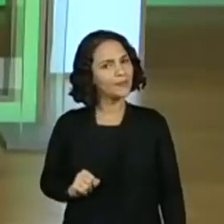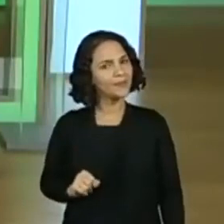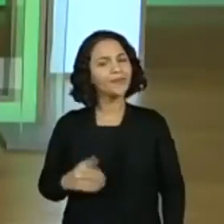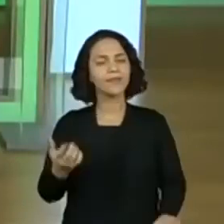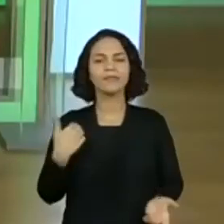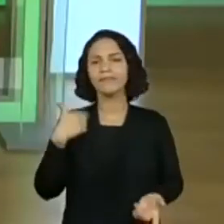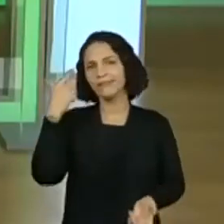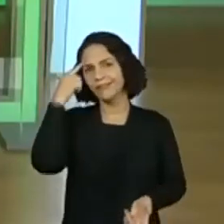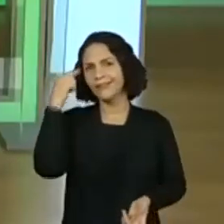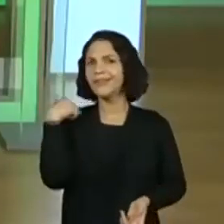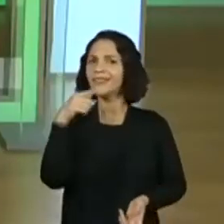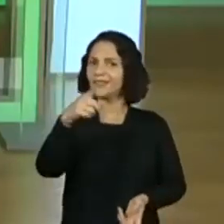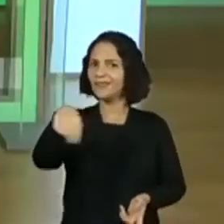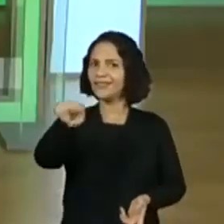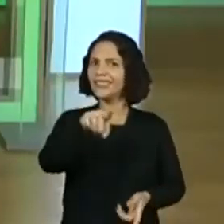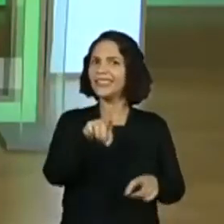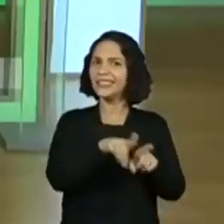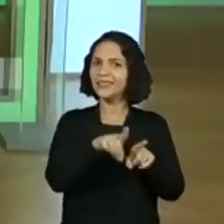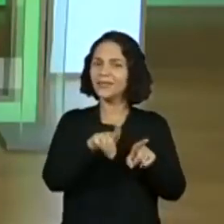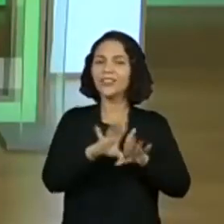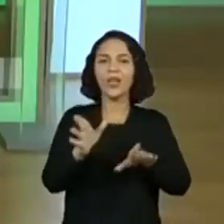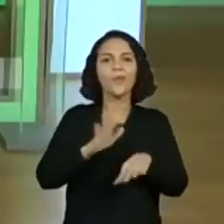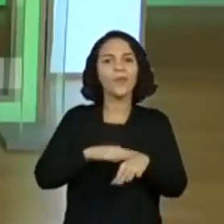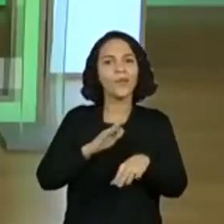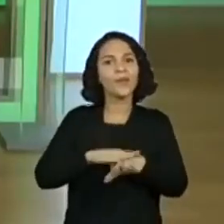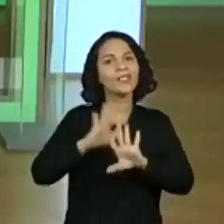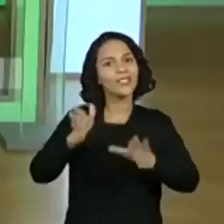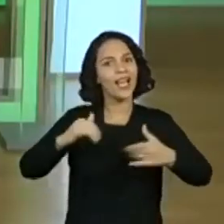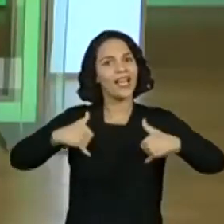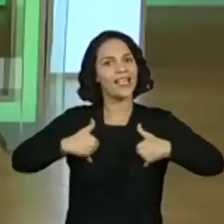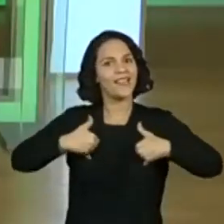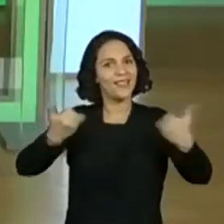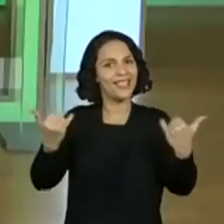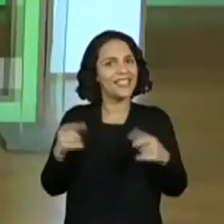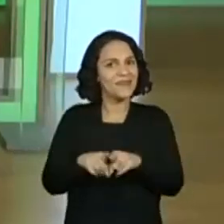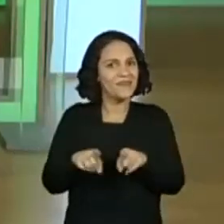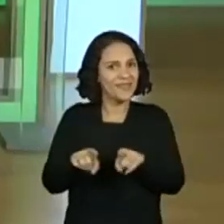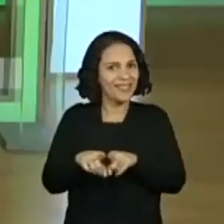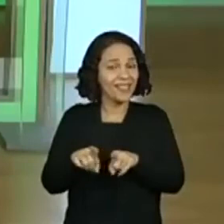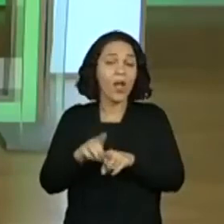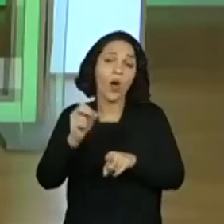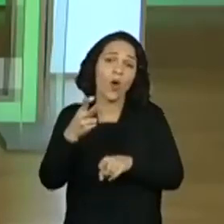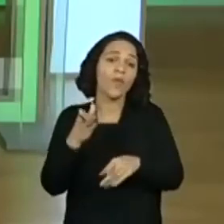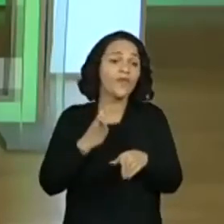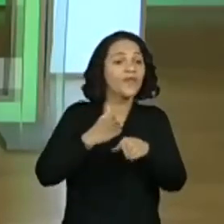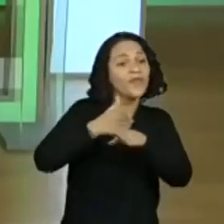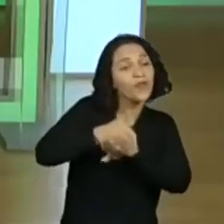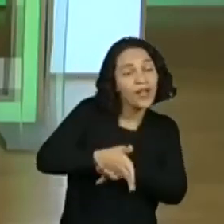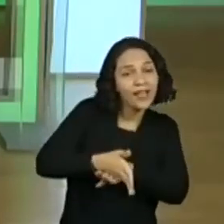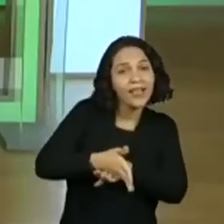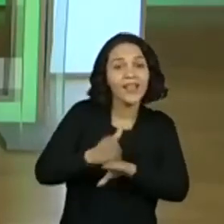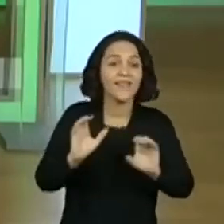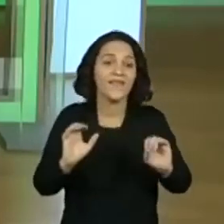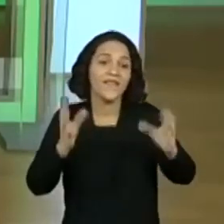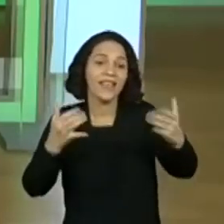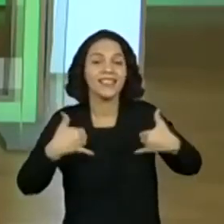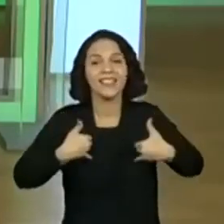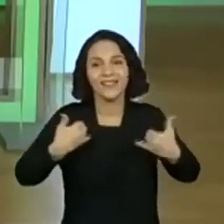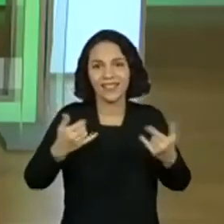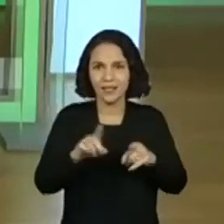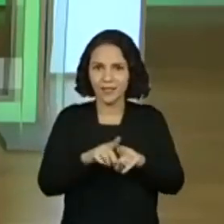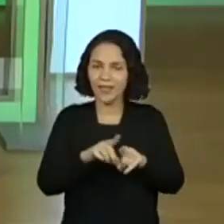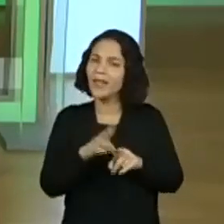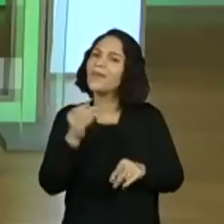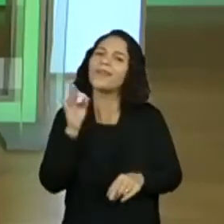que cada um aqui também, em algum momento, já comemorou um aniversário ou já participou de uma festa de aniversário. E é